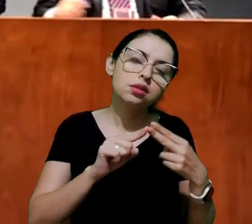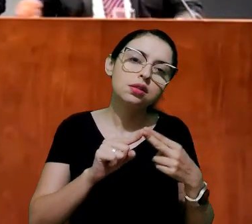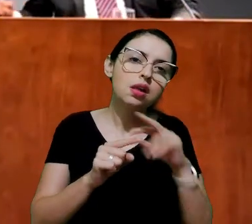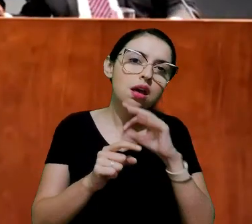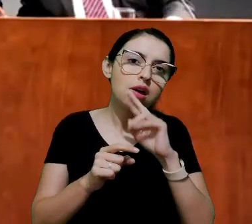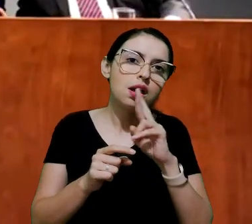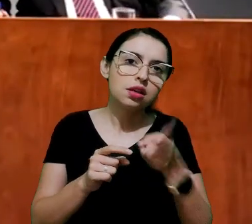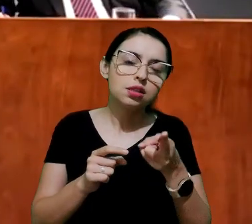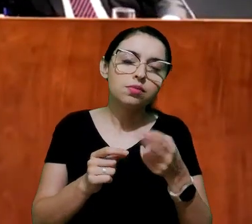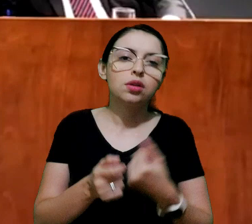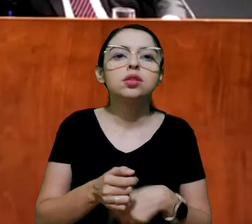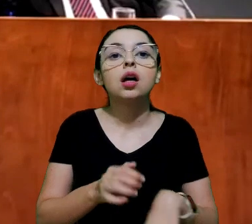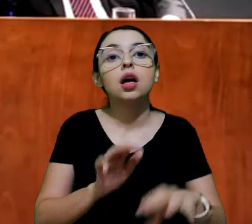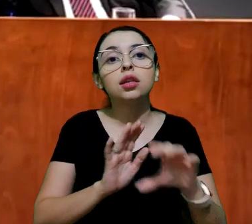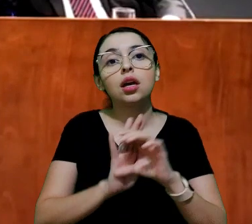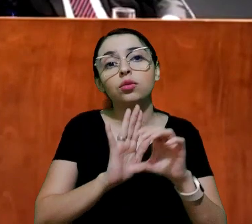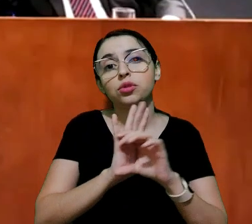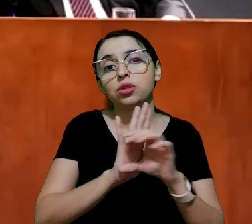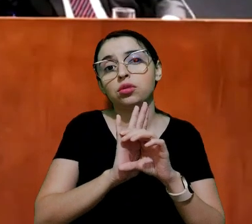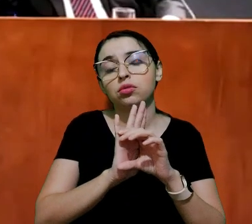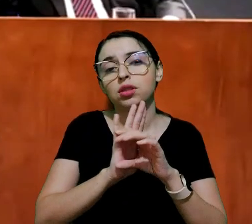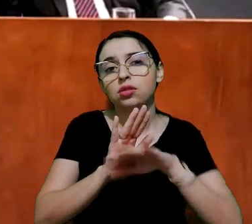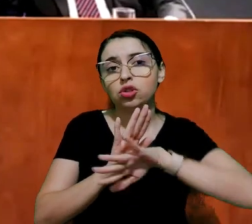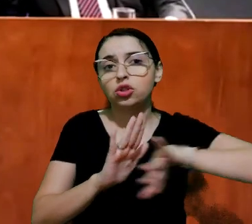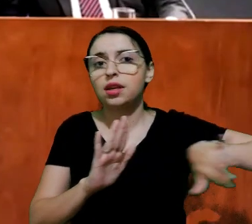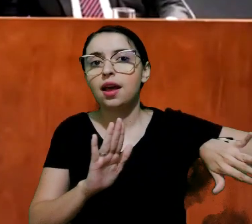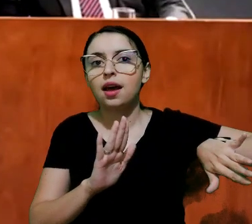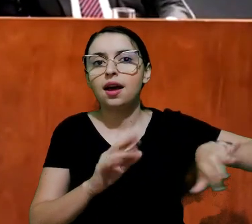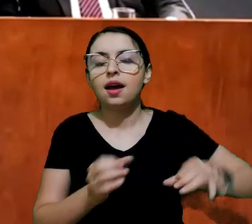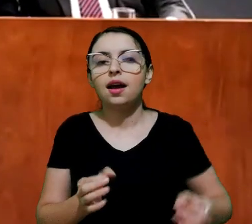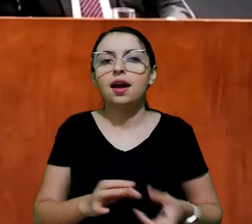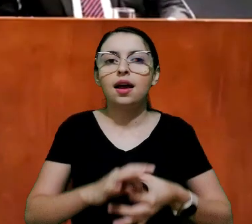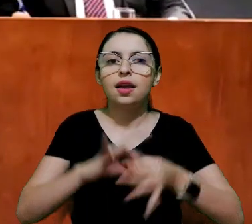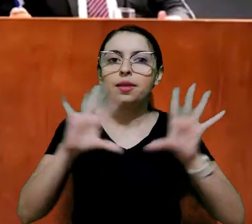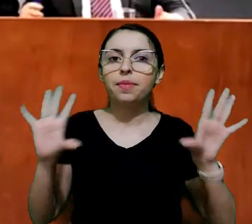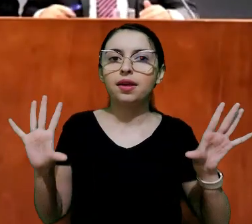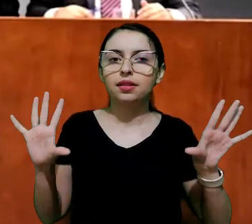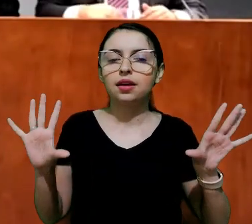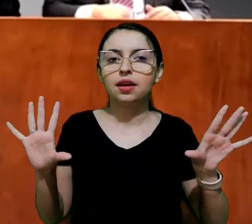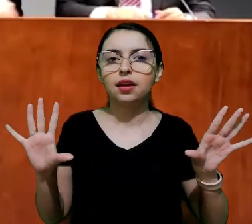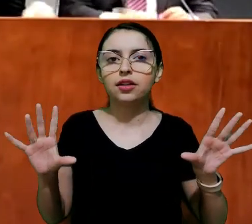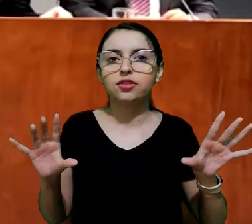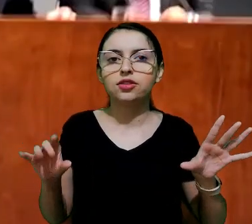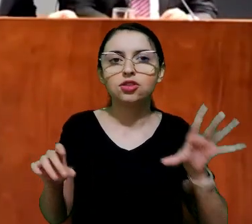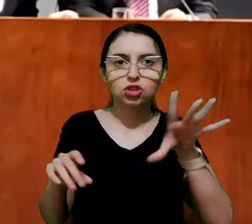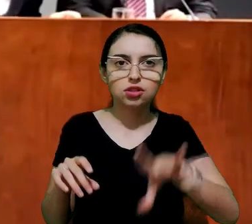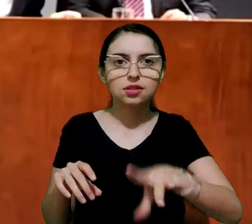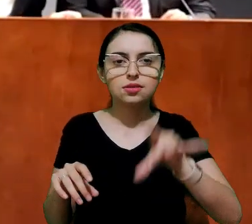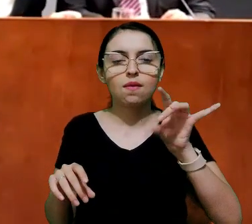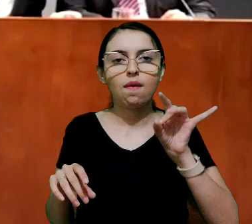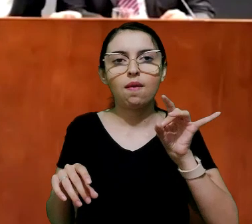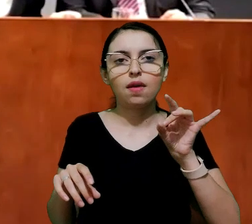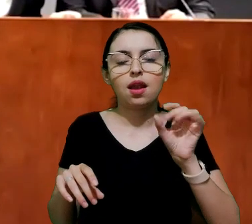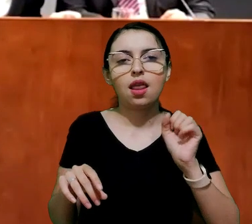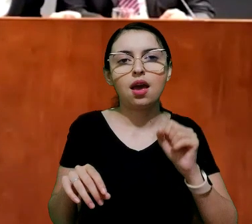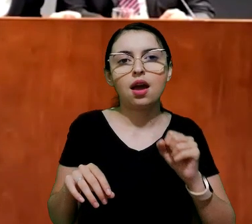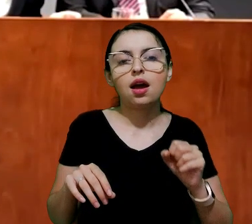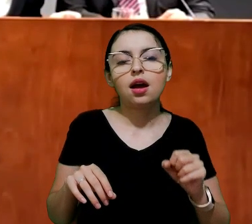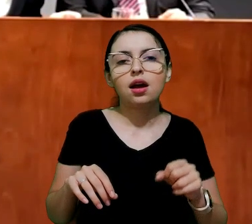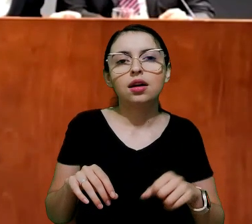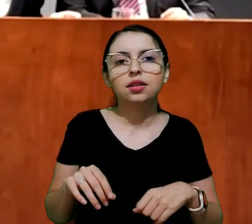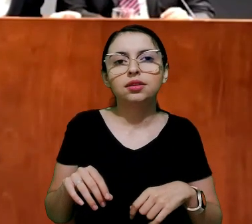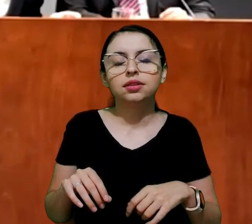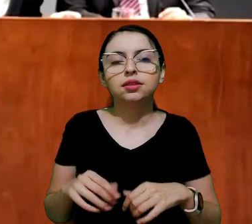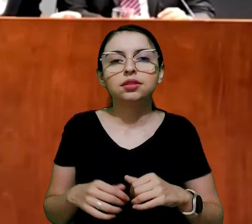que está pendente ainda. E ela tem duas vertentes, né? Ela tem a vertente constitucional, né, de restringir a liberdade,